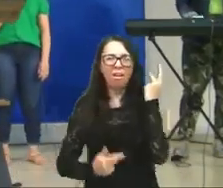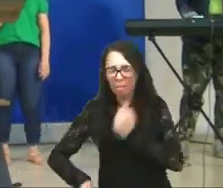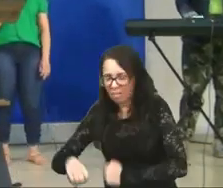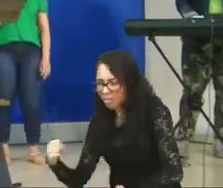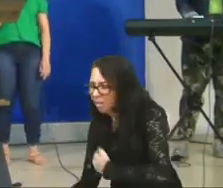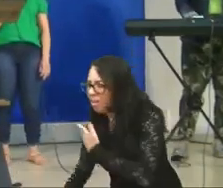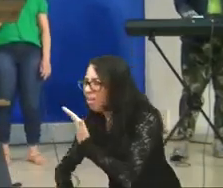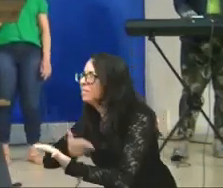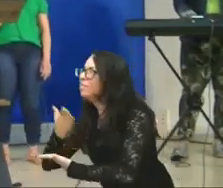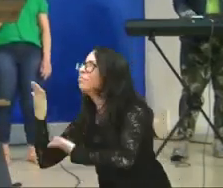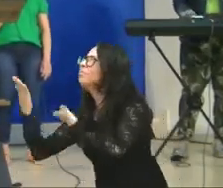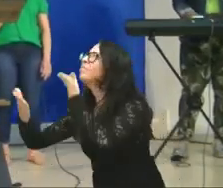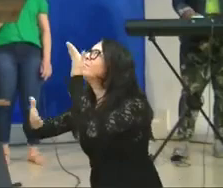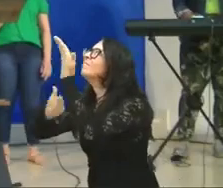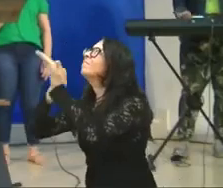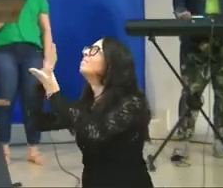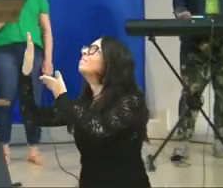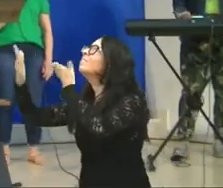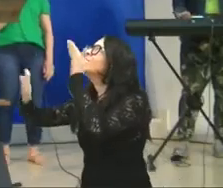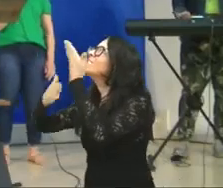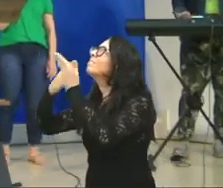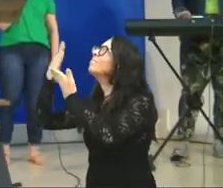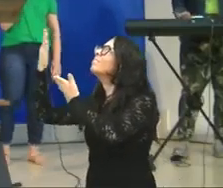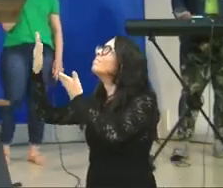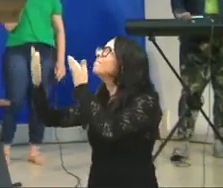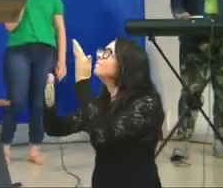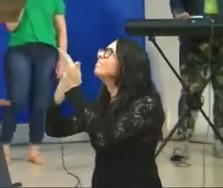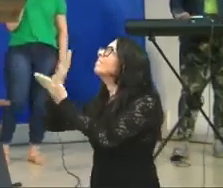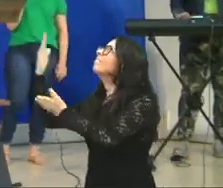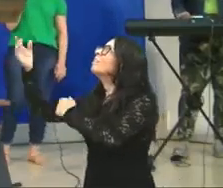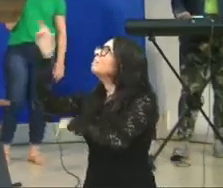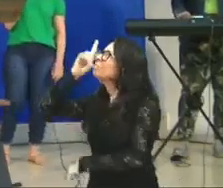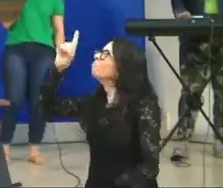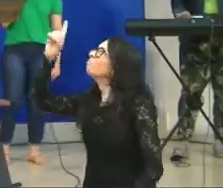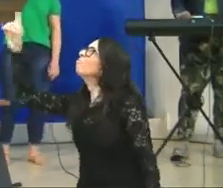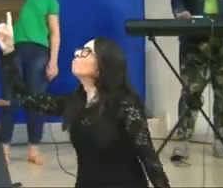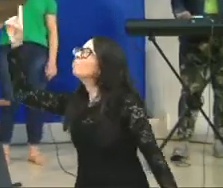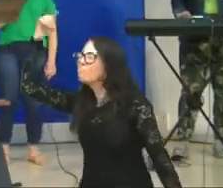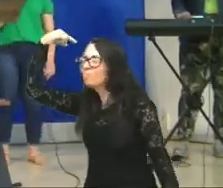poder, tu és santo,